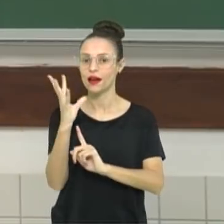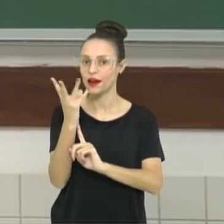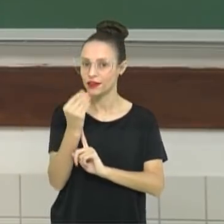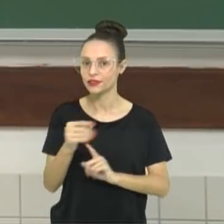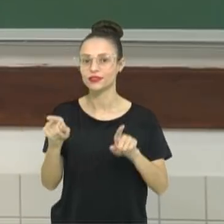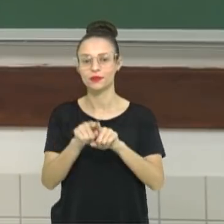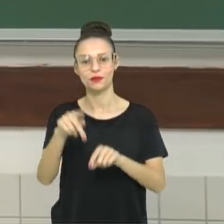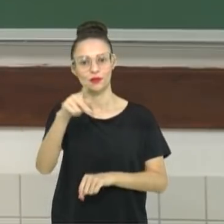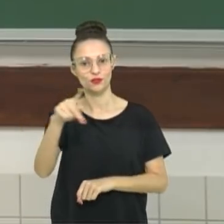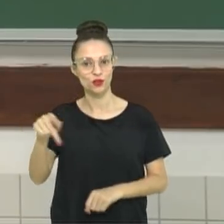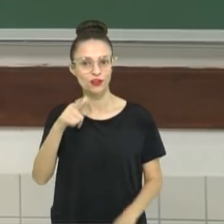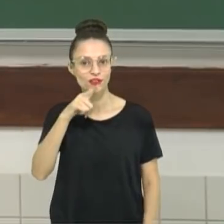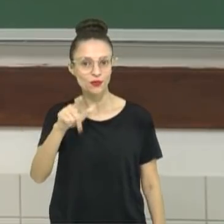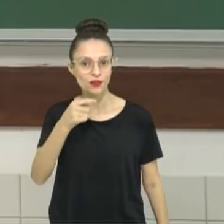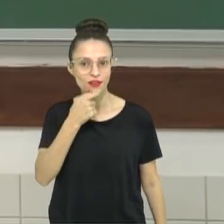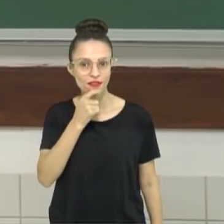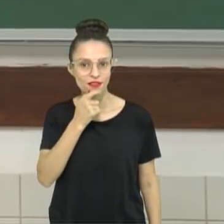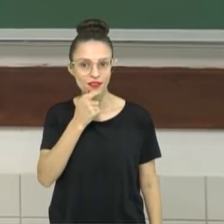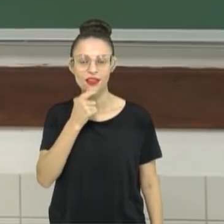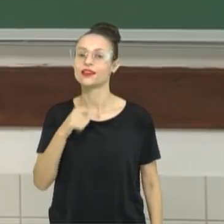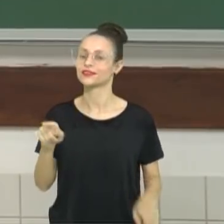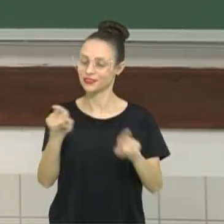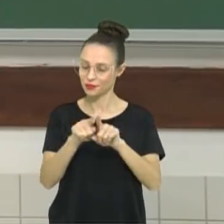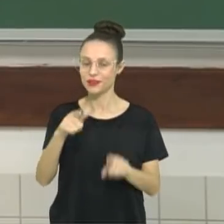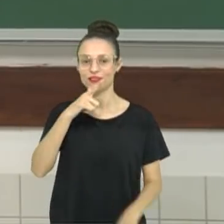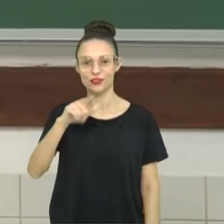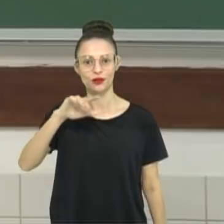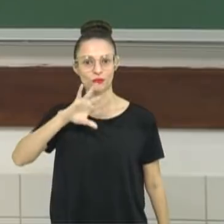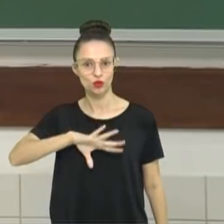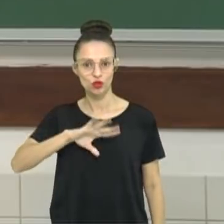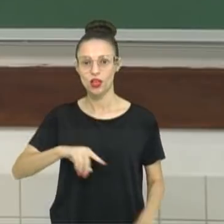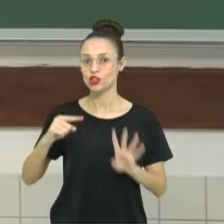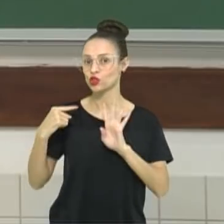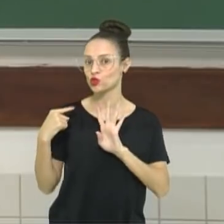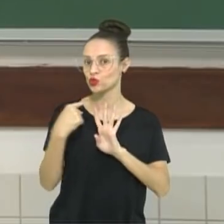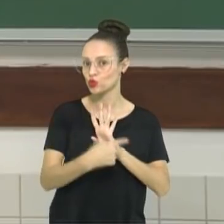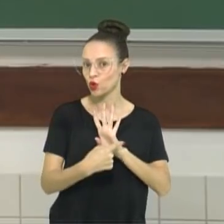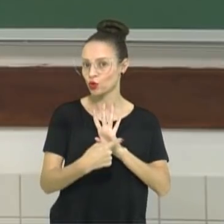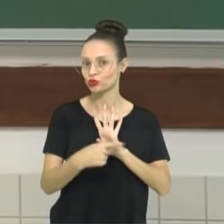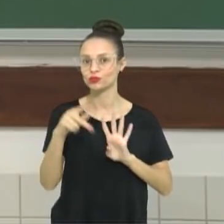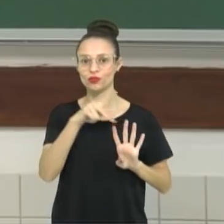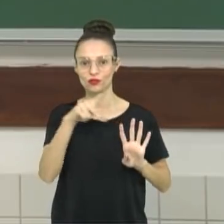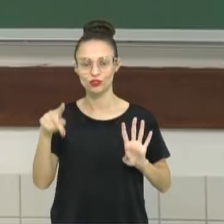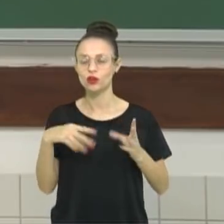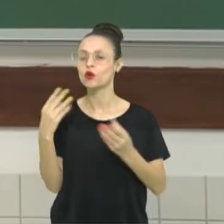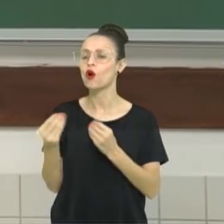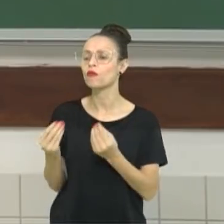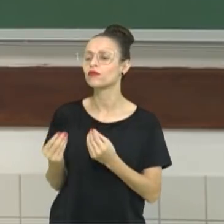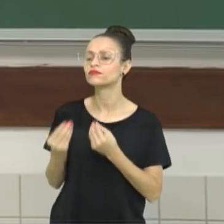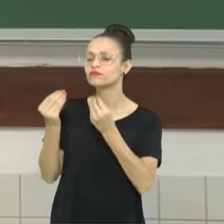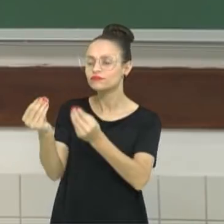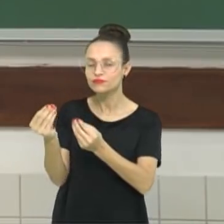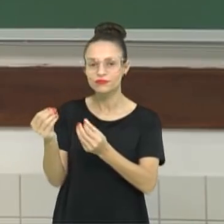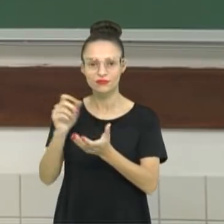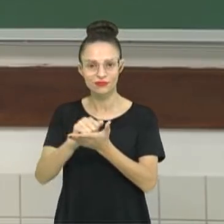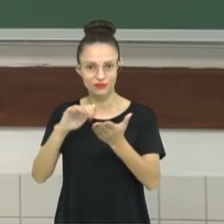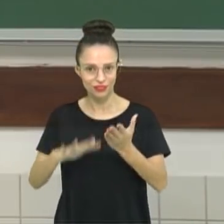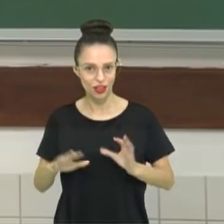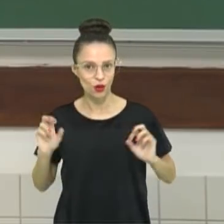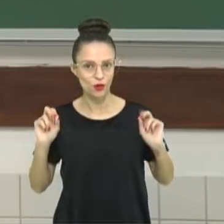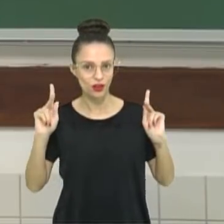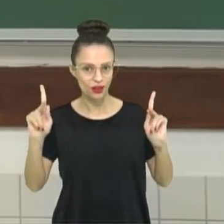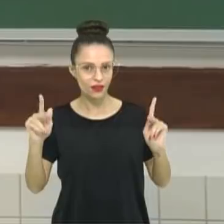arte, professor de língua inglesa, eu de língua portuguesa. Conversa com todos eles, vê como é que eles vão receber essa sua